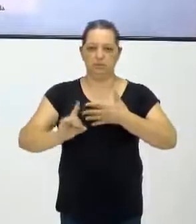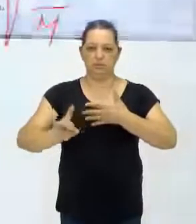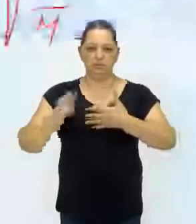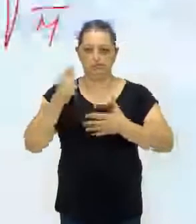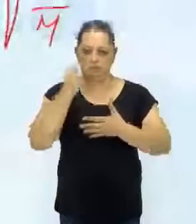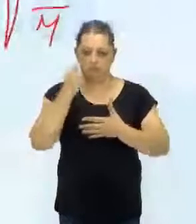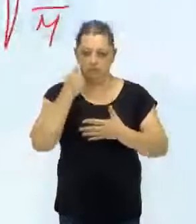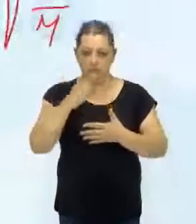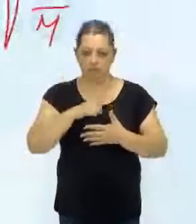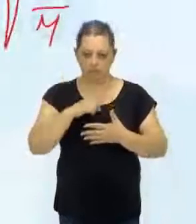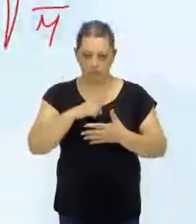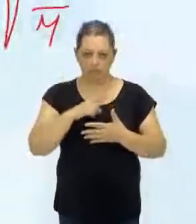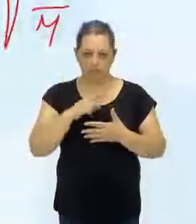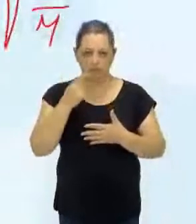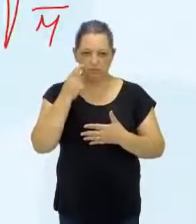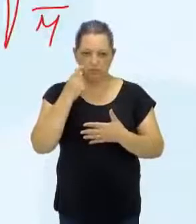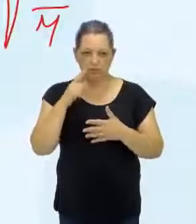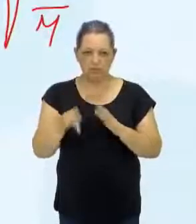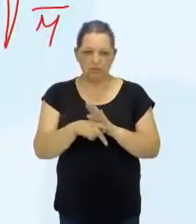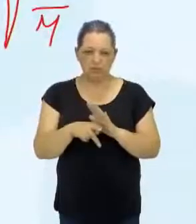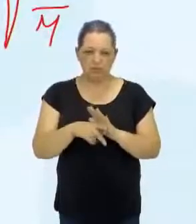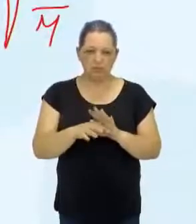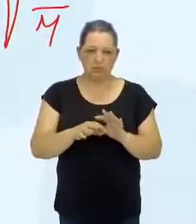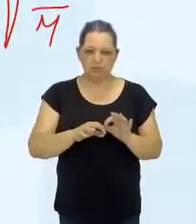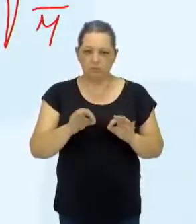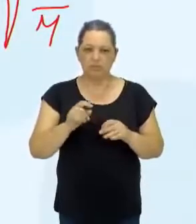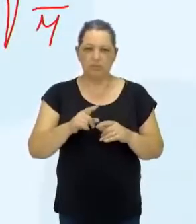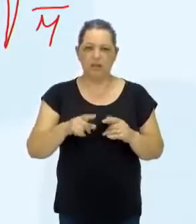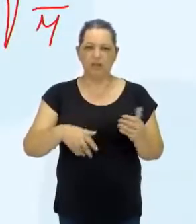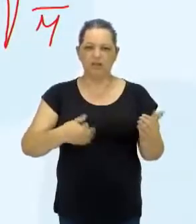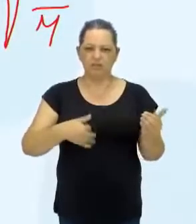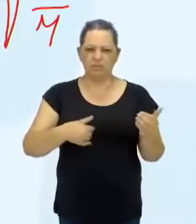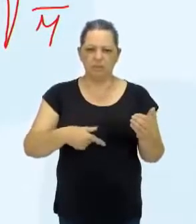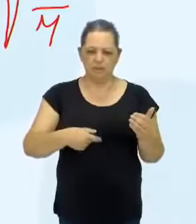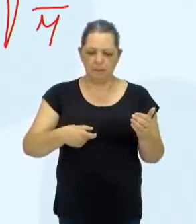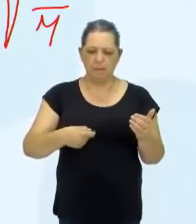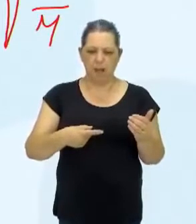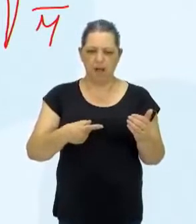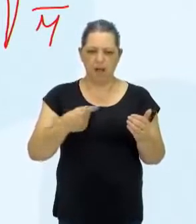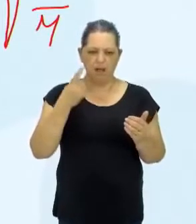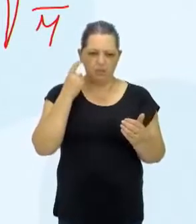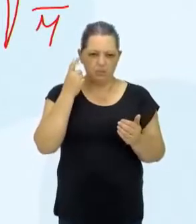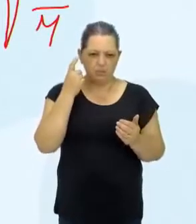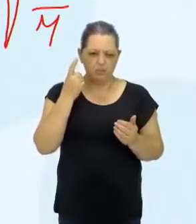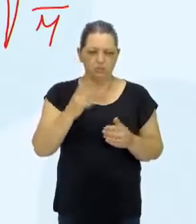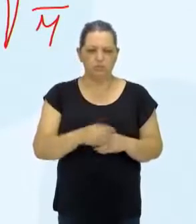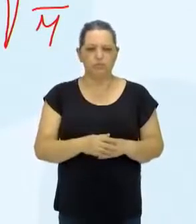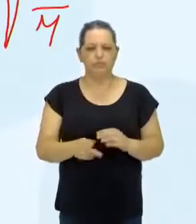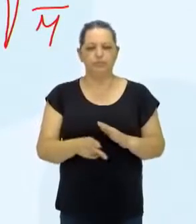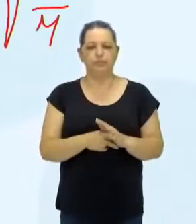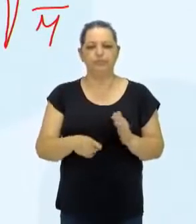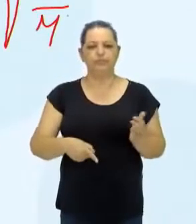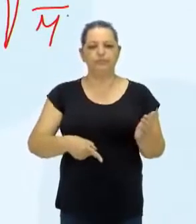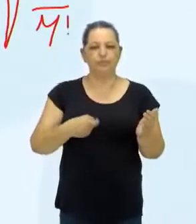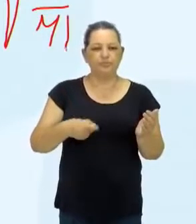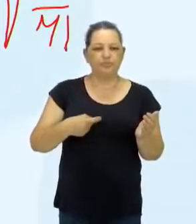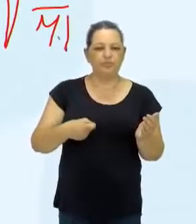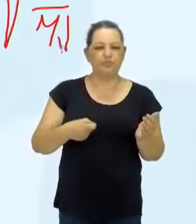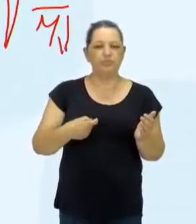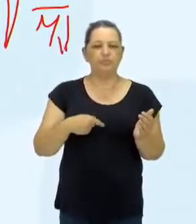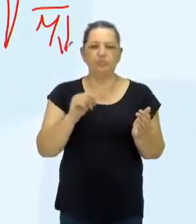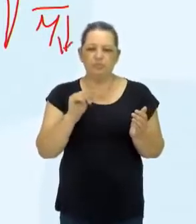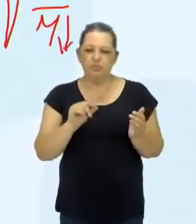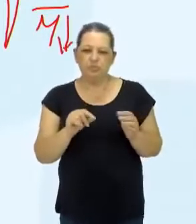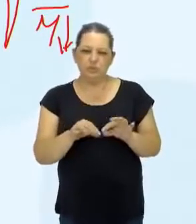ó. Massa por unidade de comprimento. A grossura da corda é pequenininha. Então, o que acontece? Se você tem uma corda com densidade linear muito